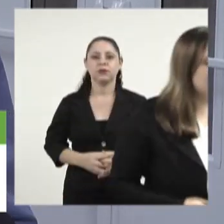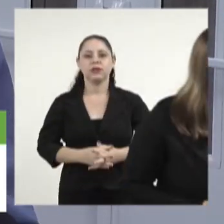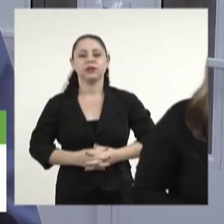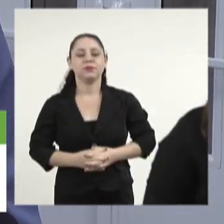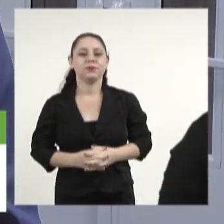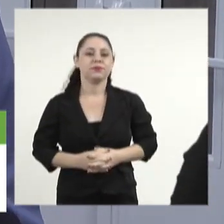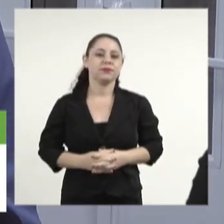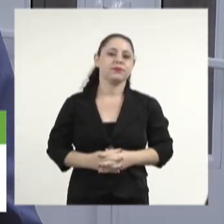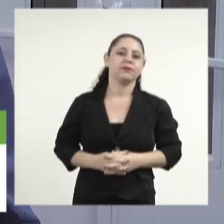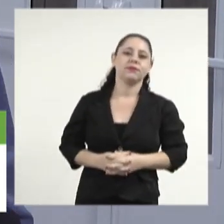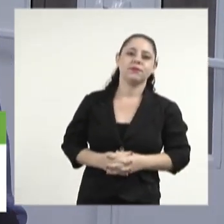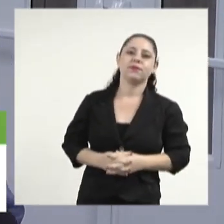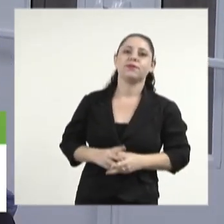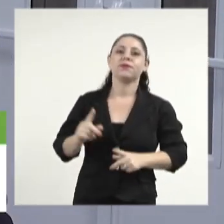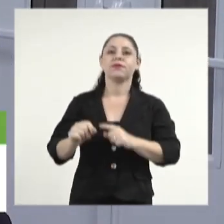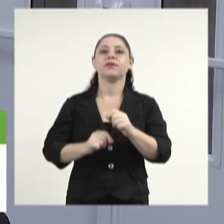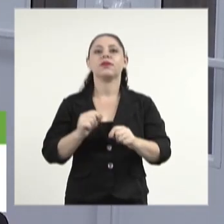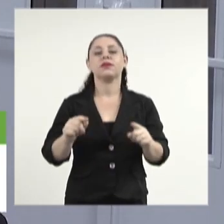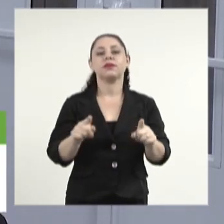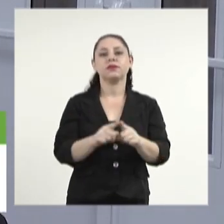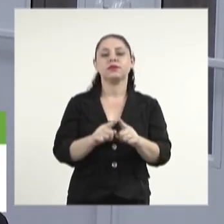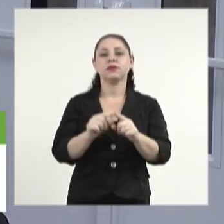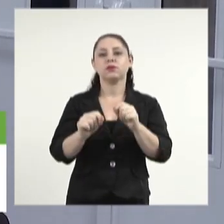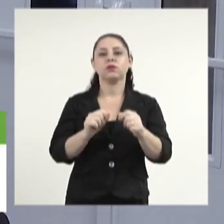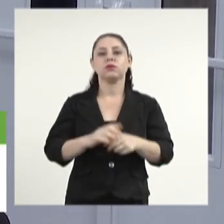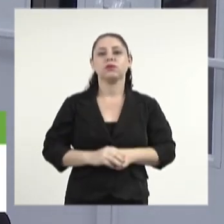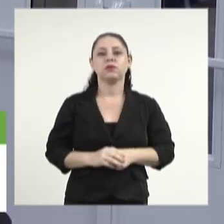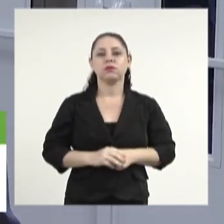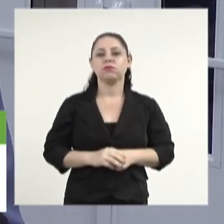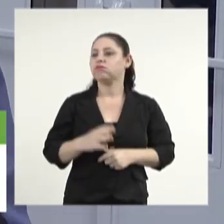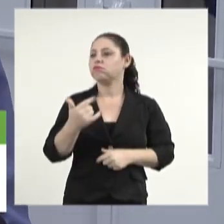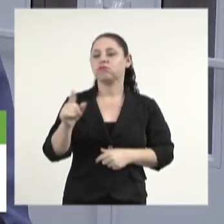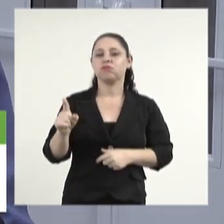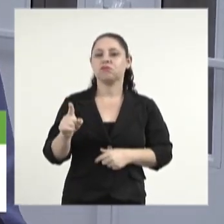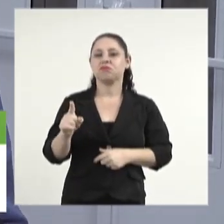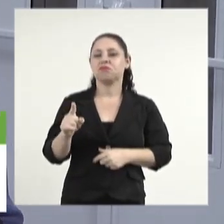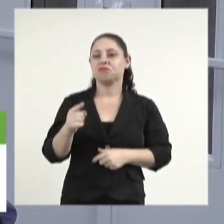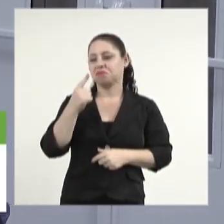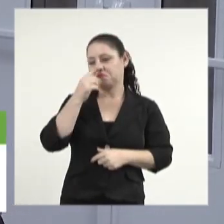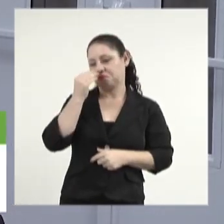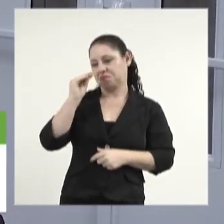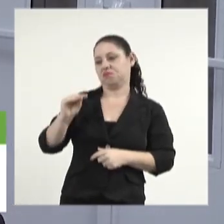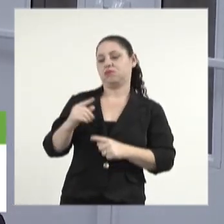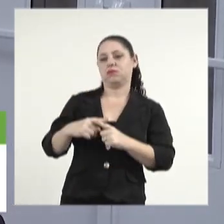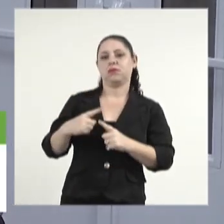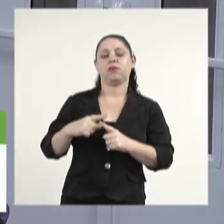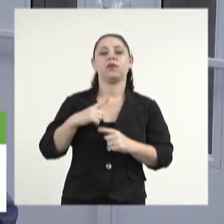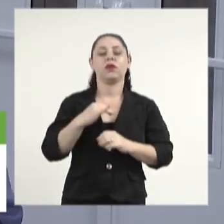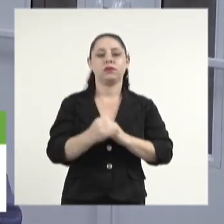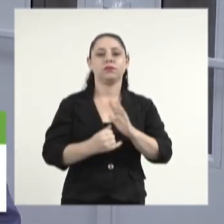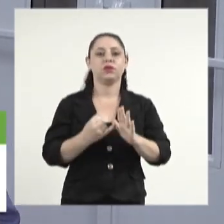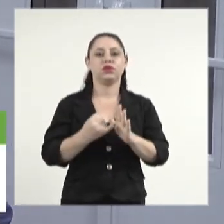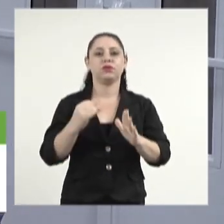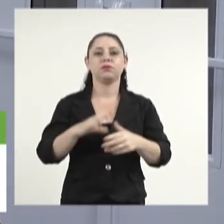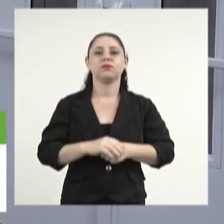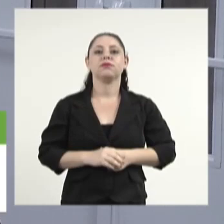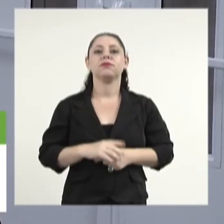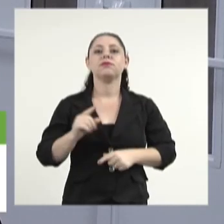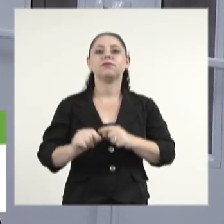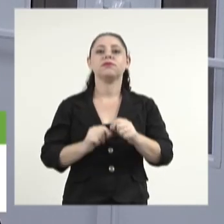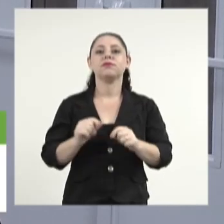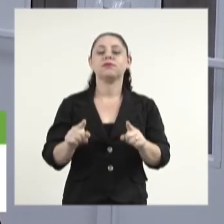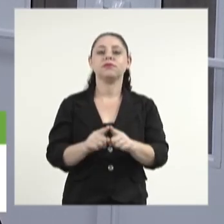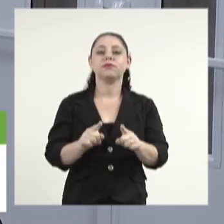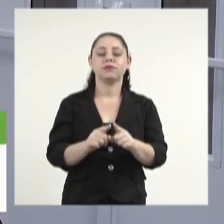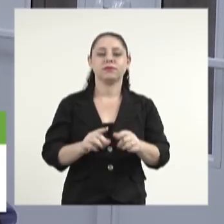possa ser aprovado pelos demais parlamentares. Entendo que não vai haver resistência, porque é um projeto importante e bom que vai beneficiar as pessoas